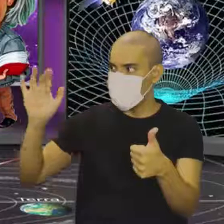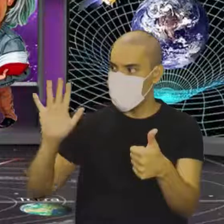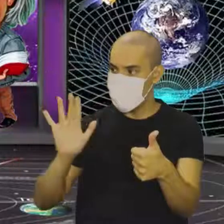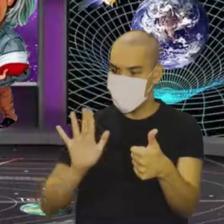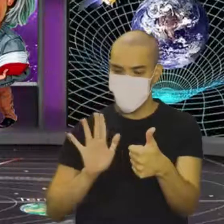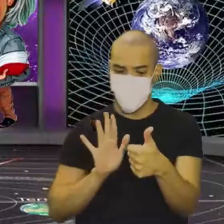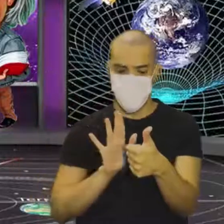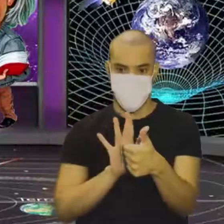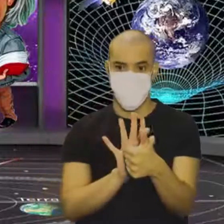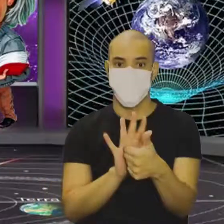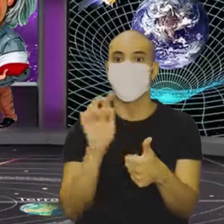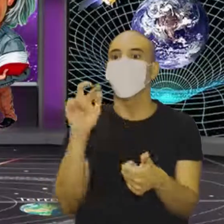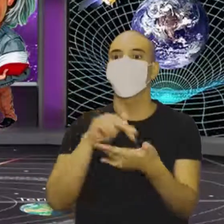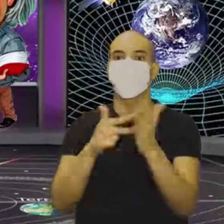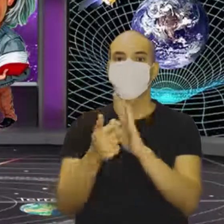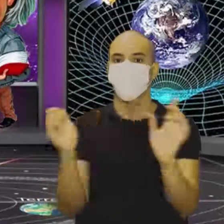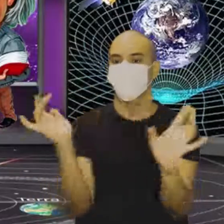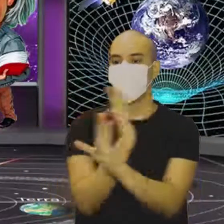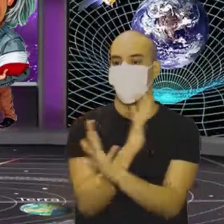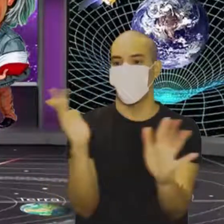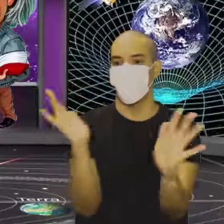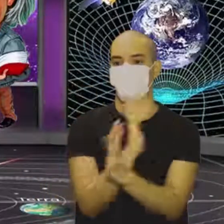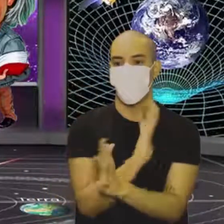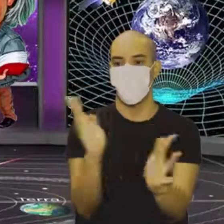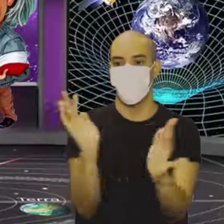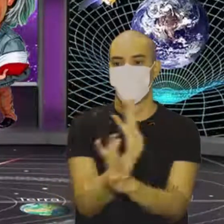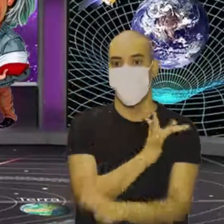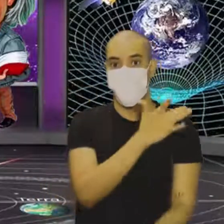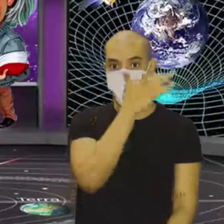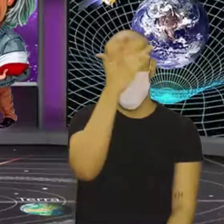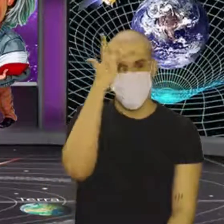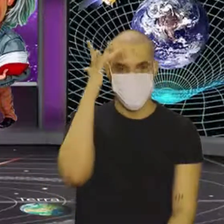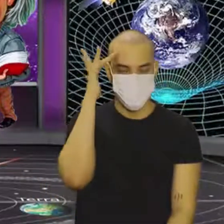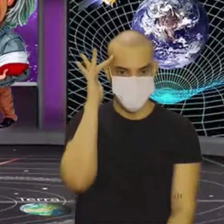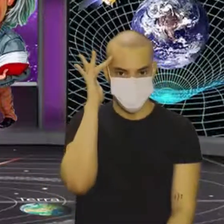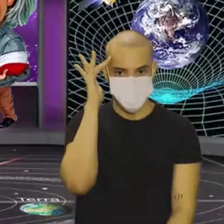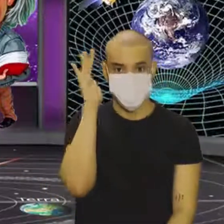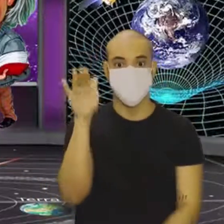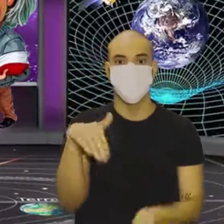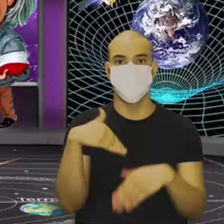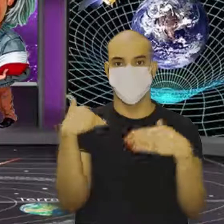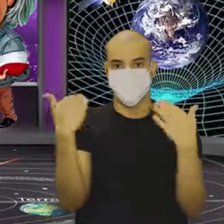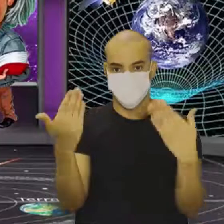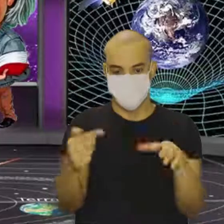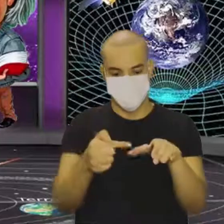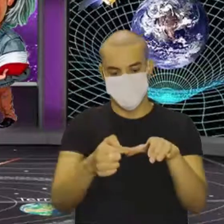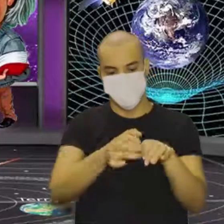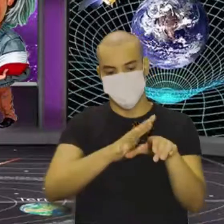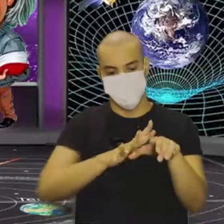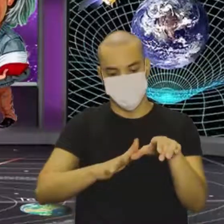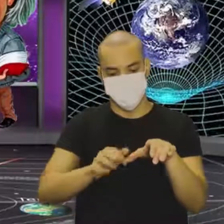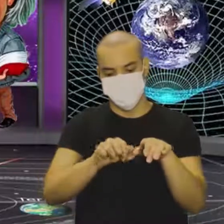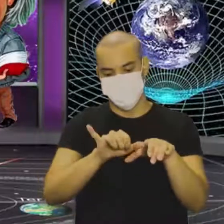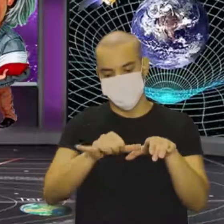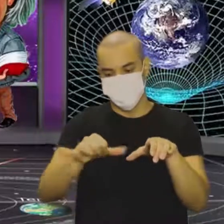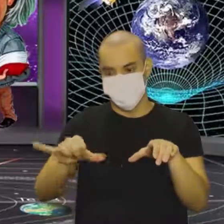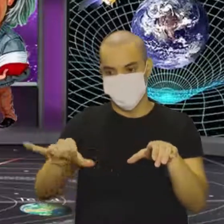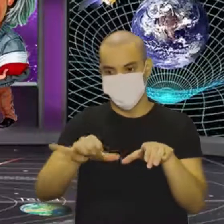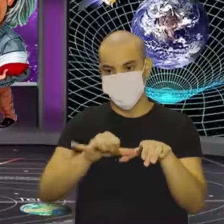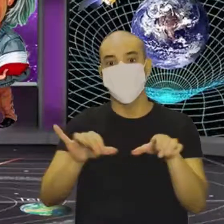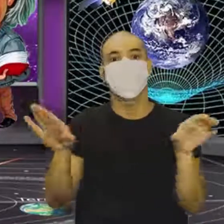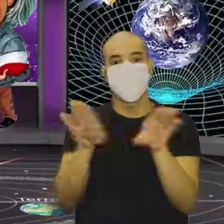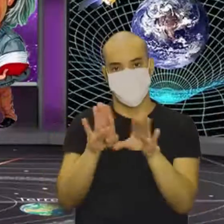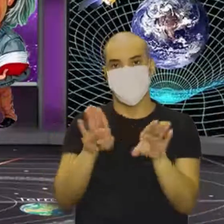aí? Um fluxo de pessoas, certo? Então, a corrente que está passando ali, a gente também tem